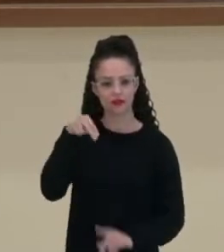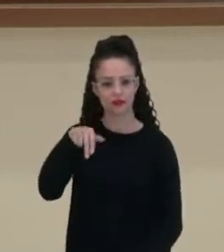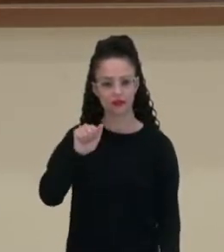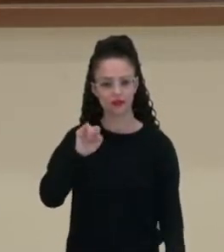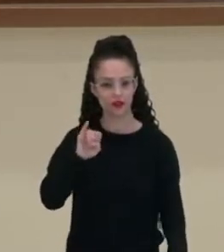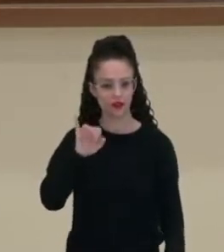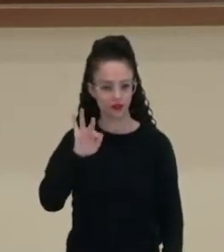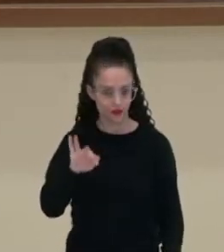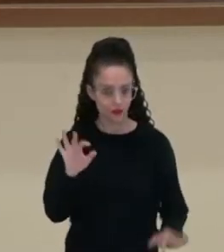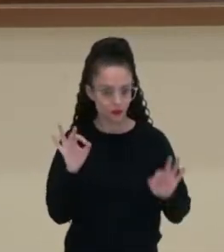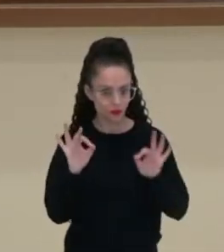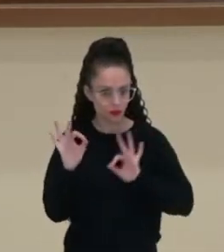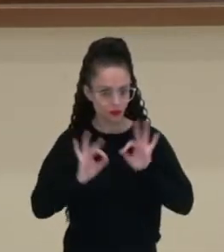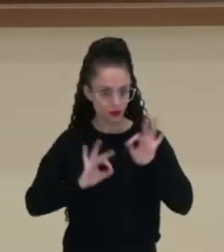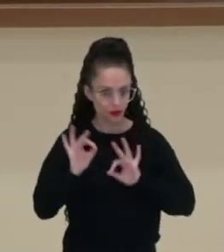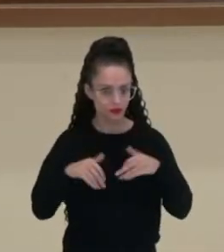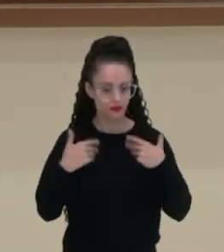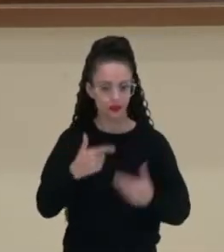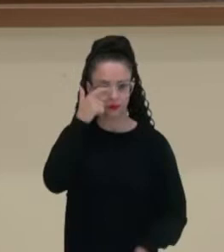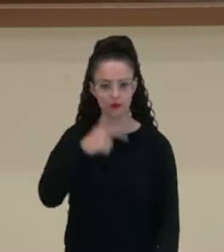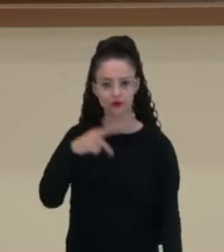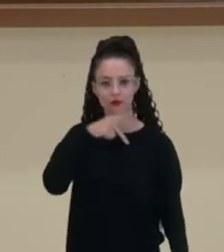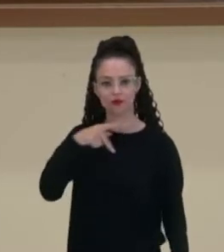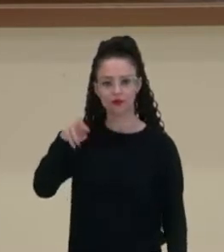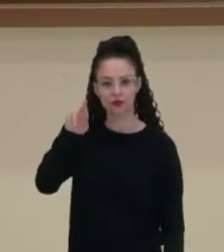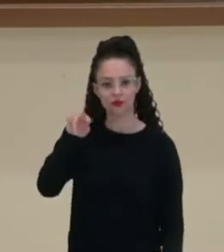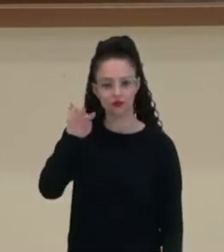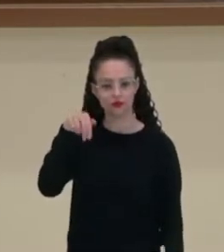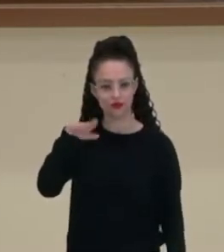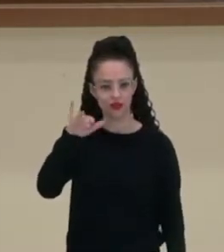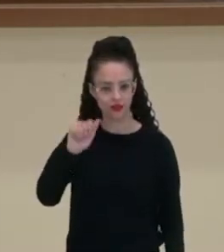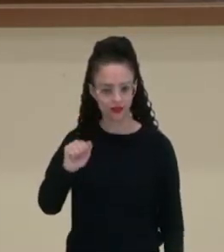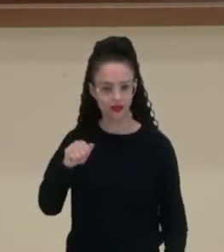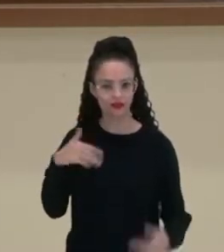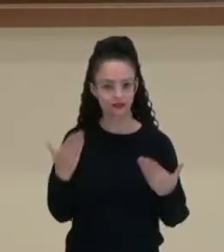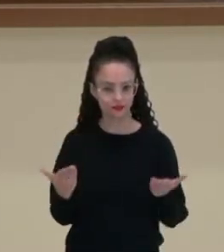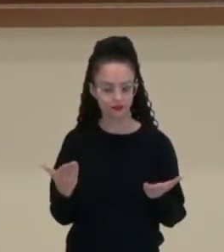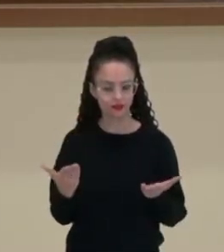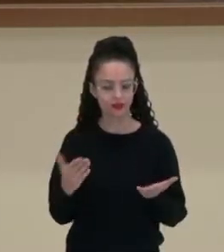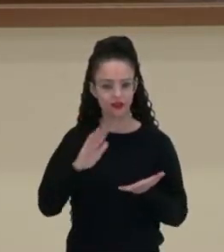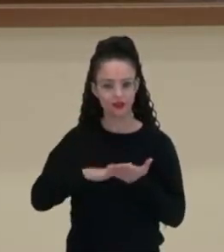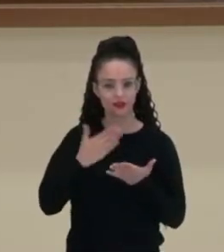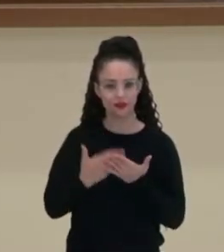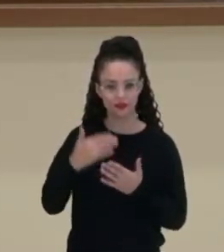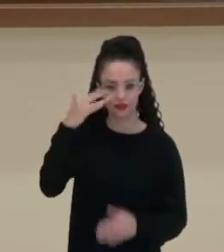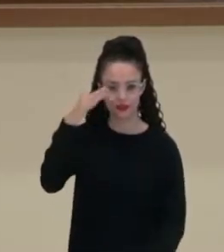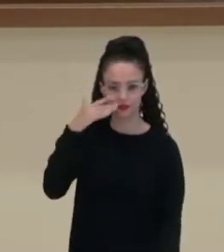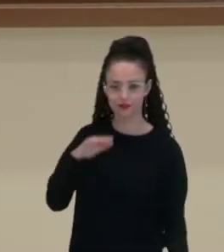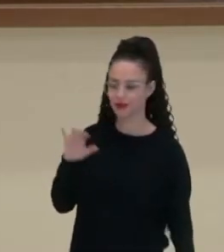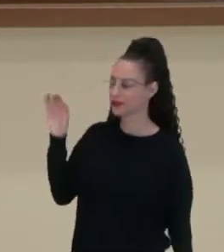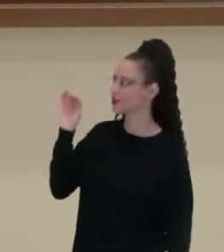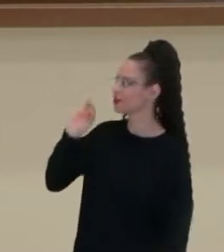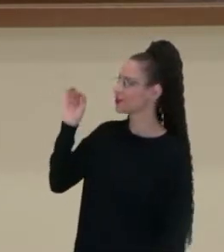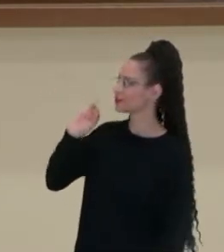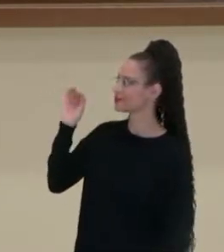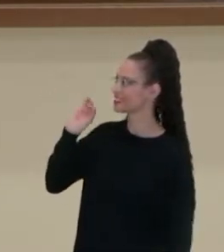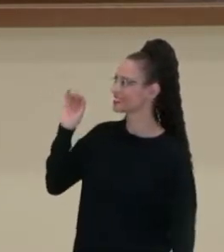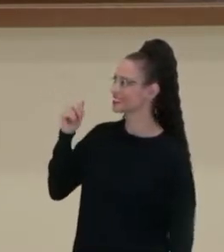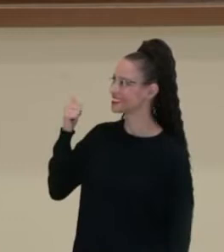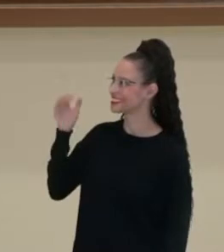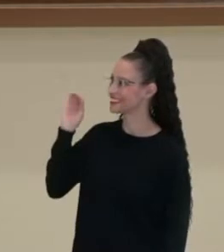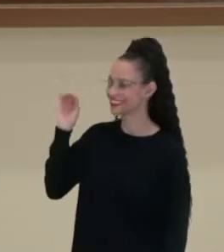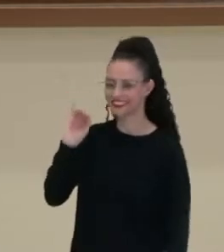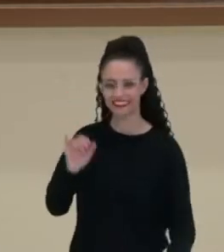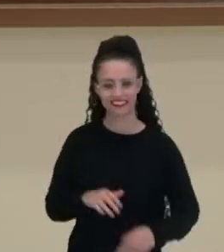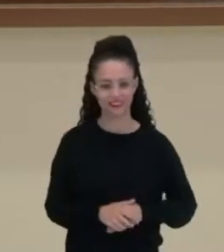naif. Preparados? Então, Prof. Rutineia aqui com vocês e a nossa querida intérprete Viviane aqui com a gente. Oi,